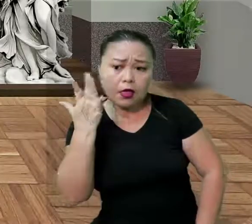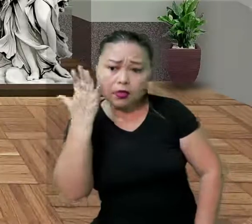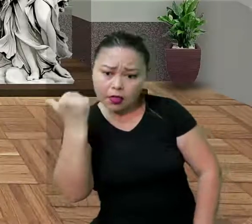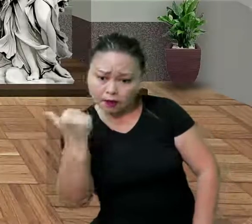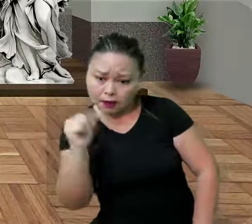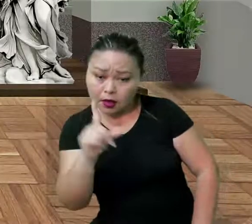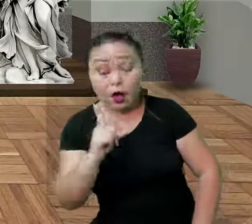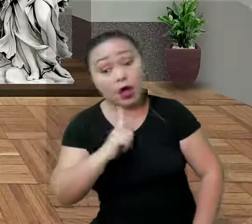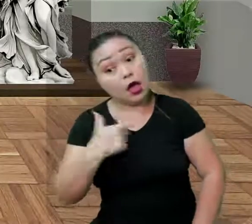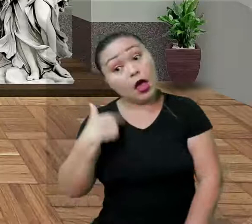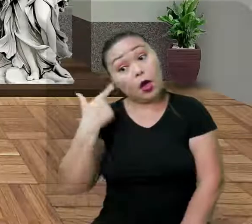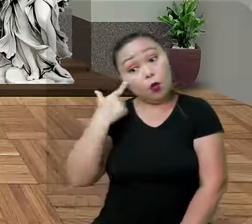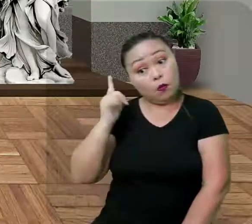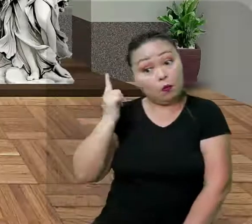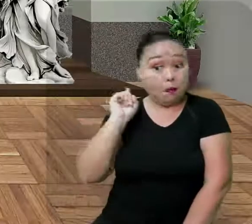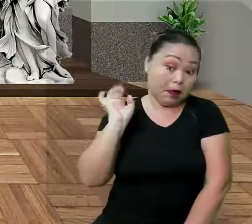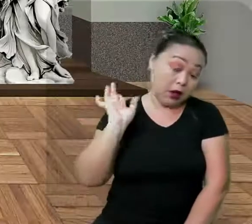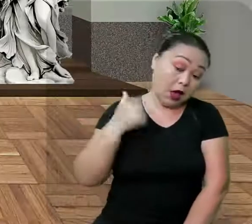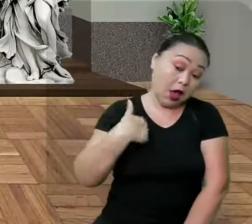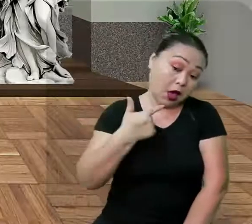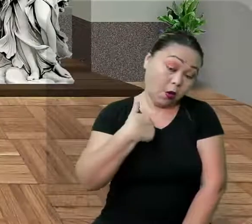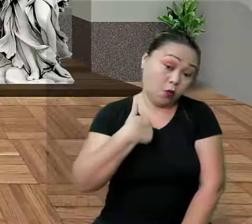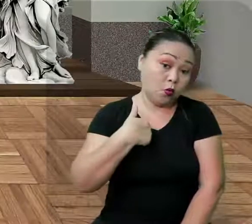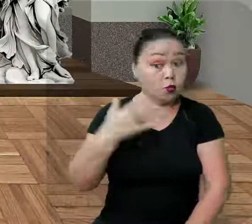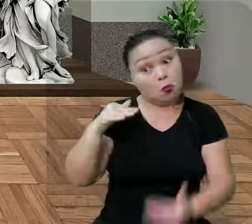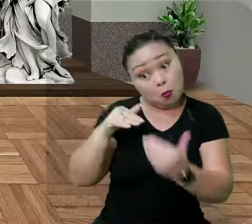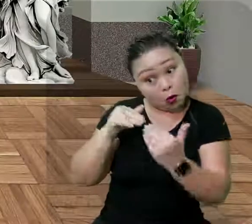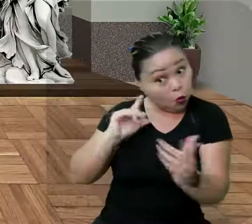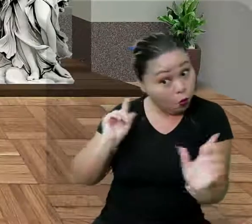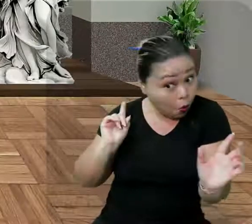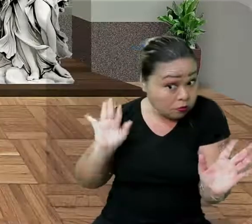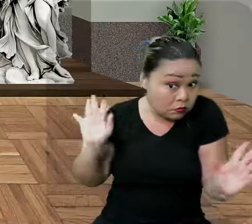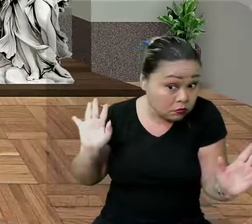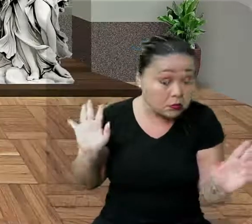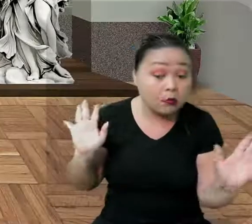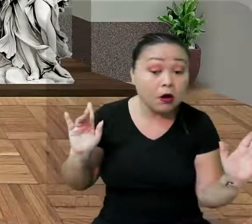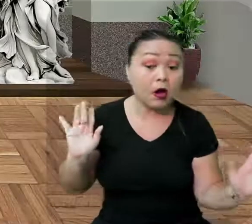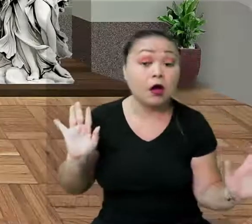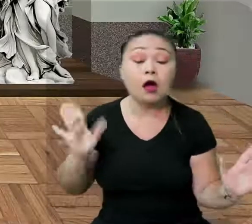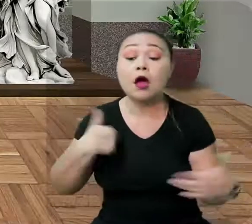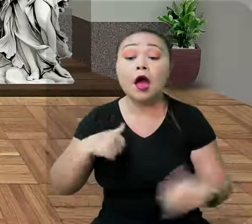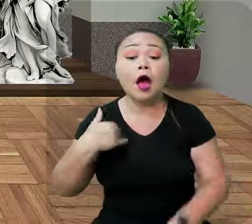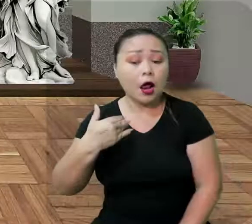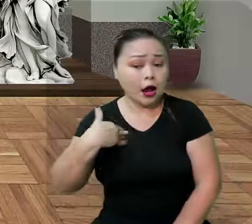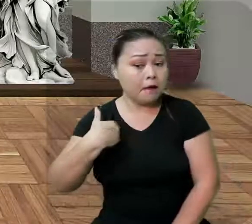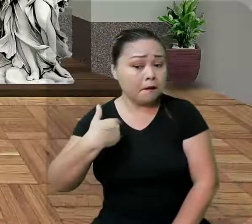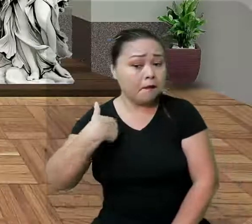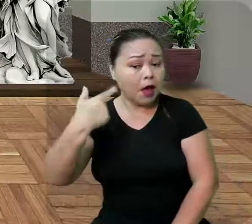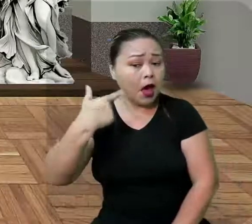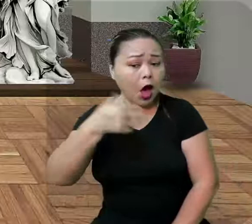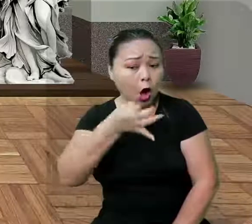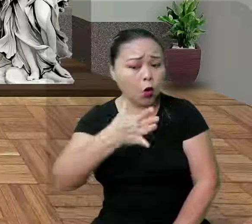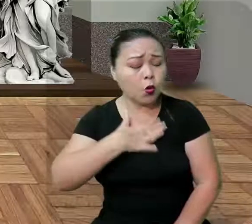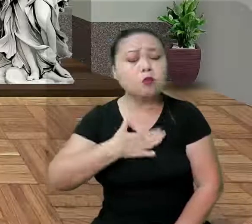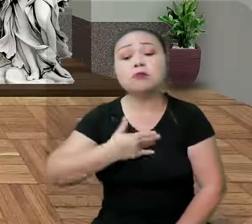na minha teoria você não pode concordar tá aluno Mas na minha teoria eu creio que